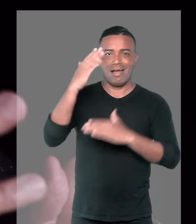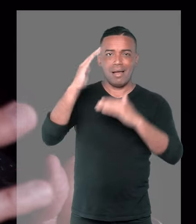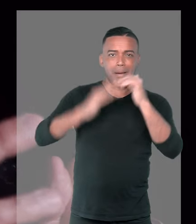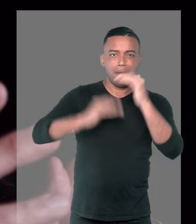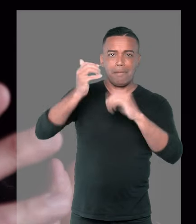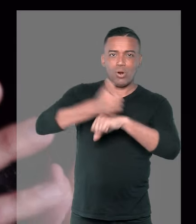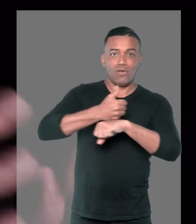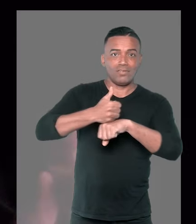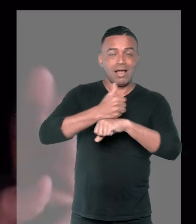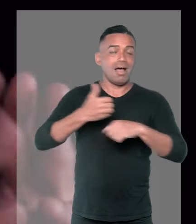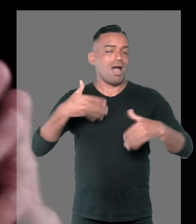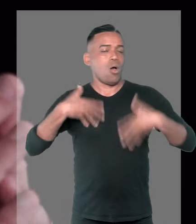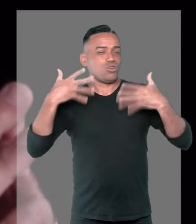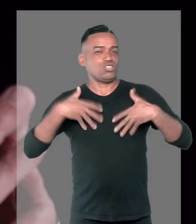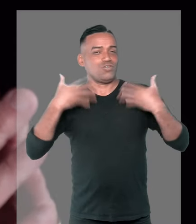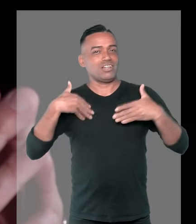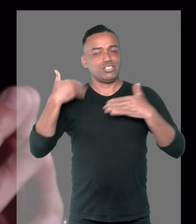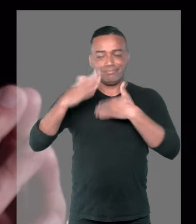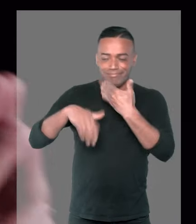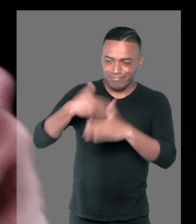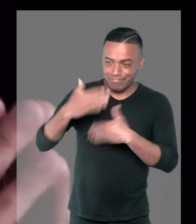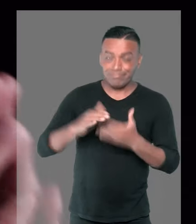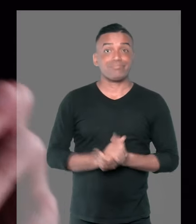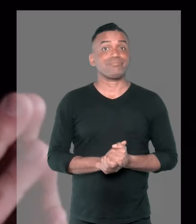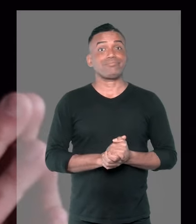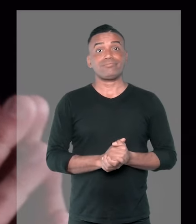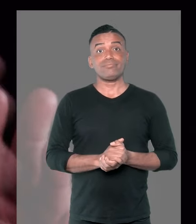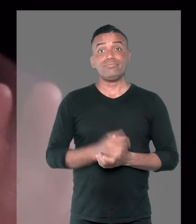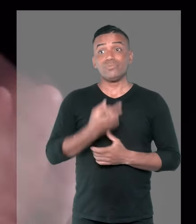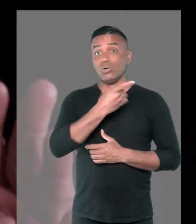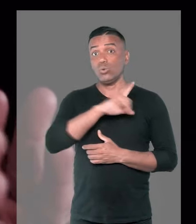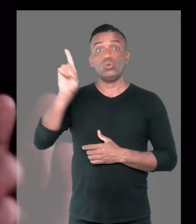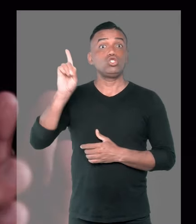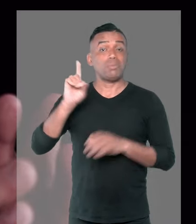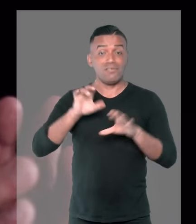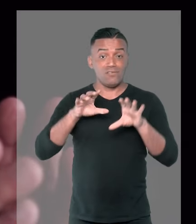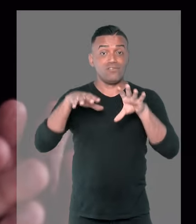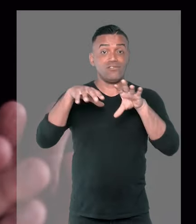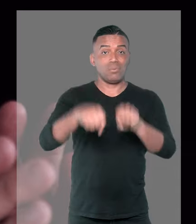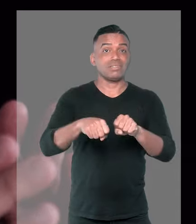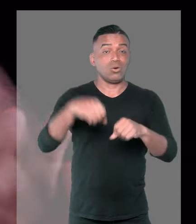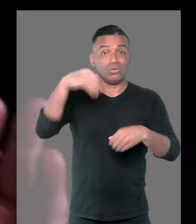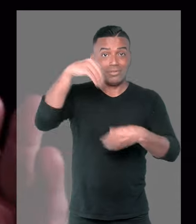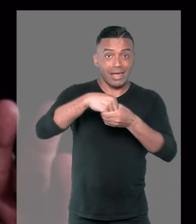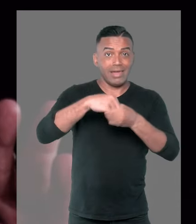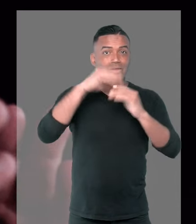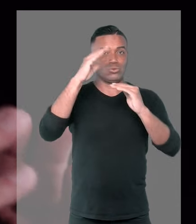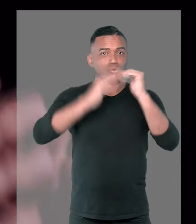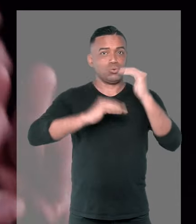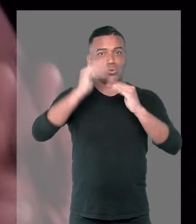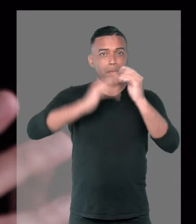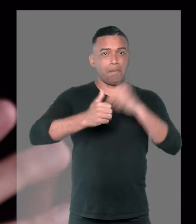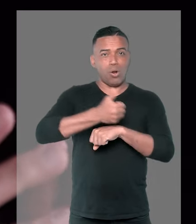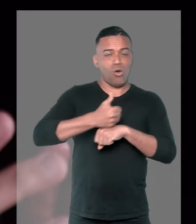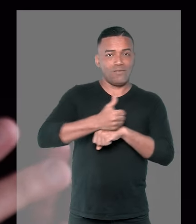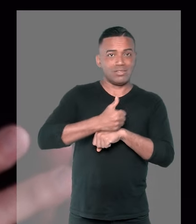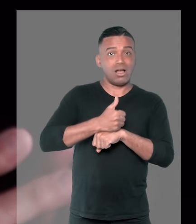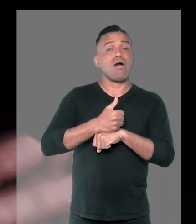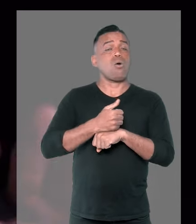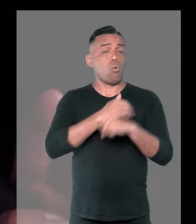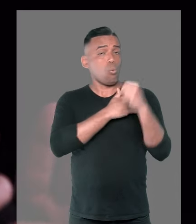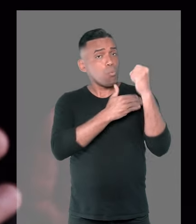assim por diante né E tudo que acontece depois do seu último nível de Formação quando você já tá dentro de uma carreira principalmente se você tiver poder